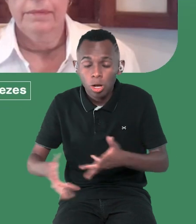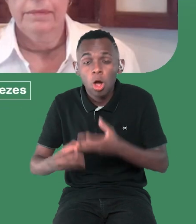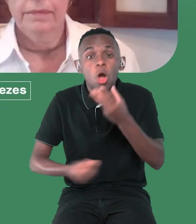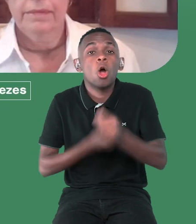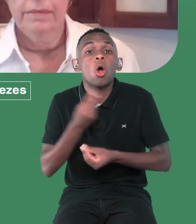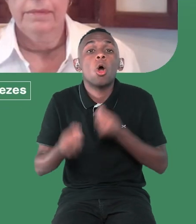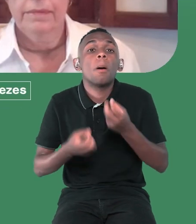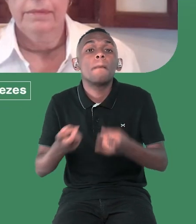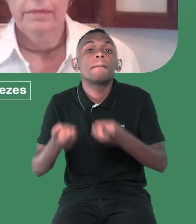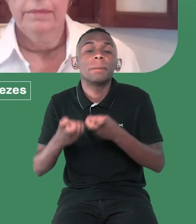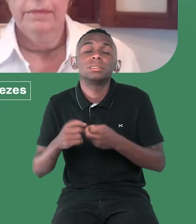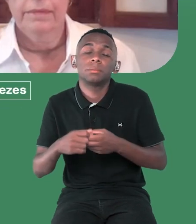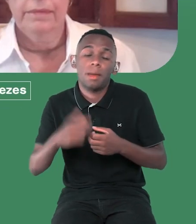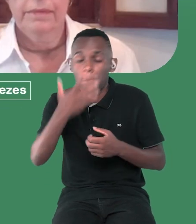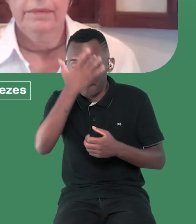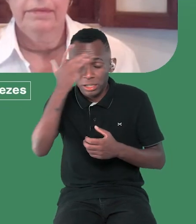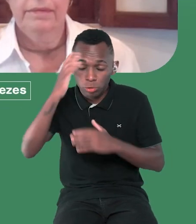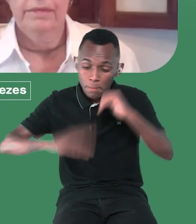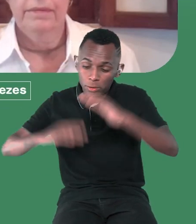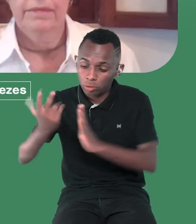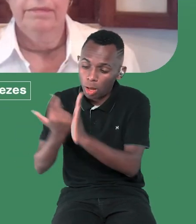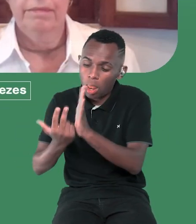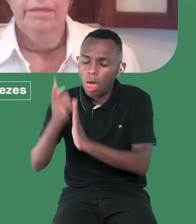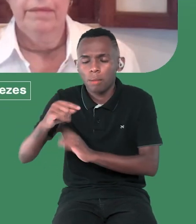que ela surgiu para você.